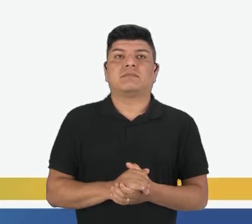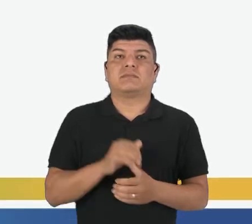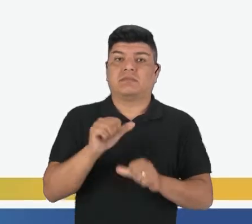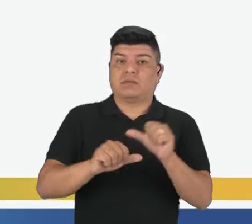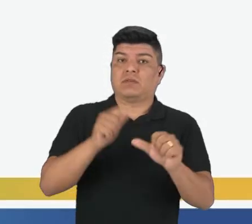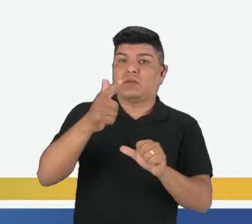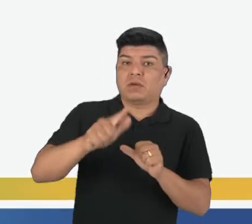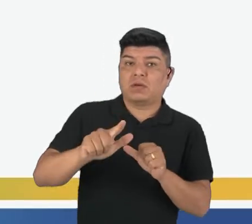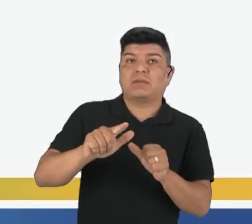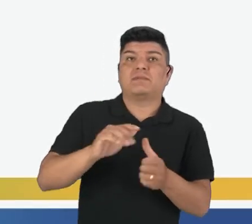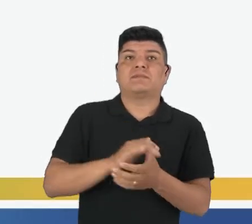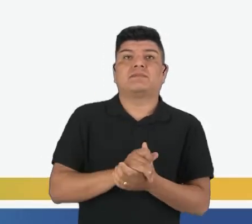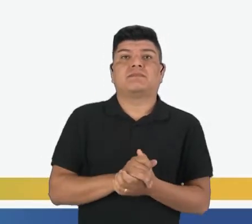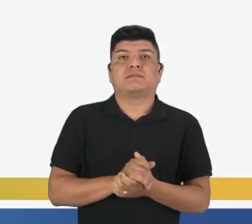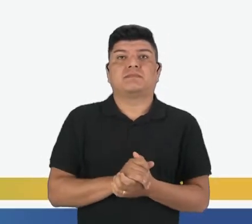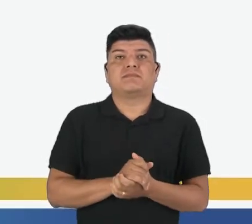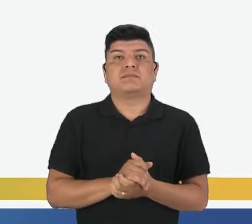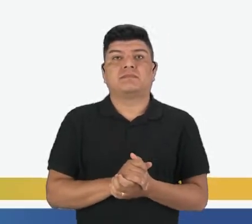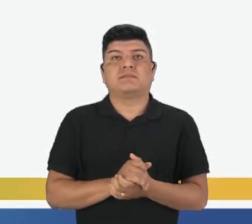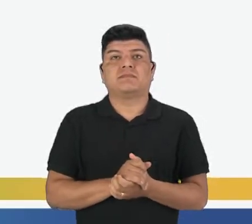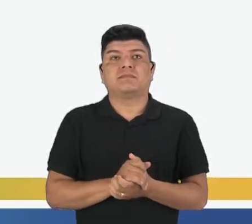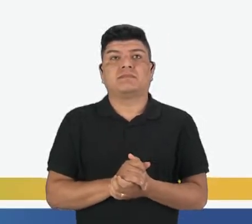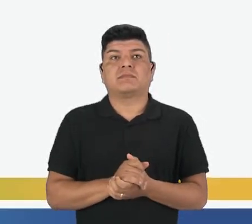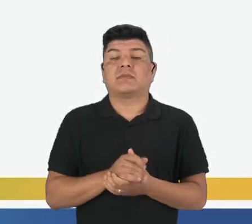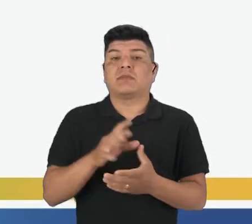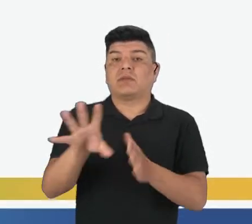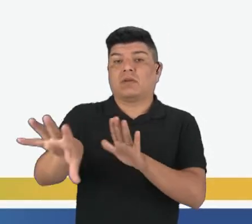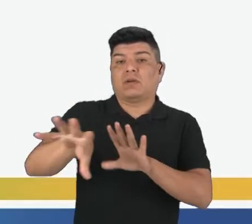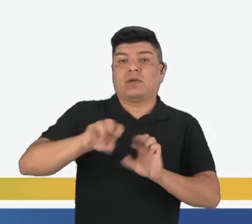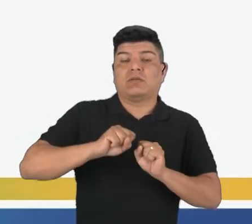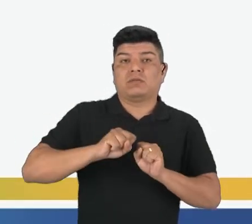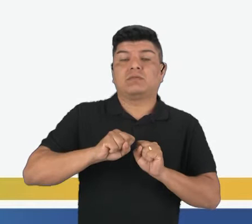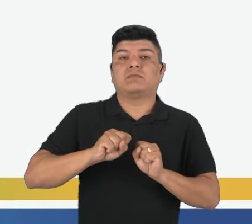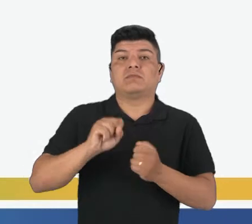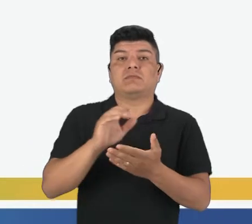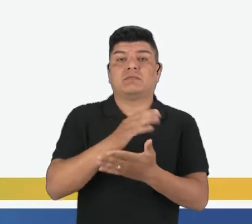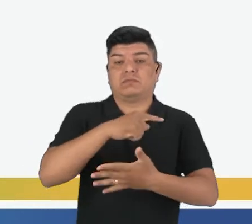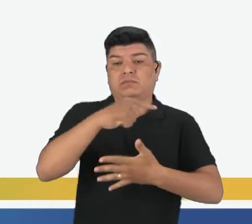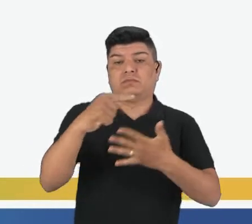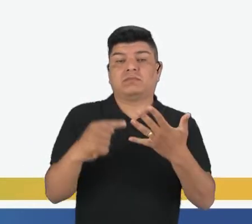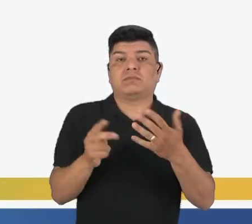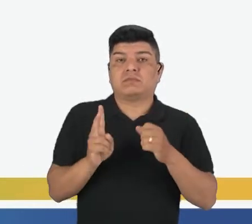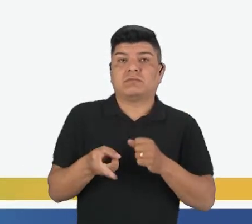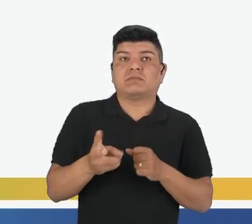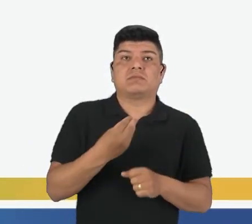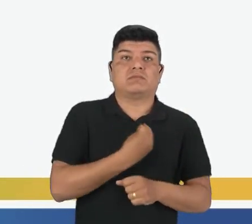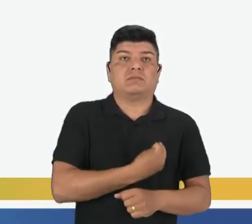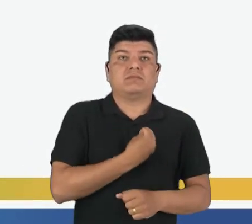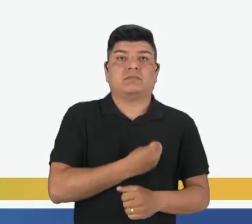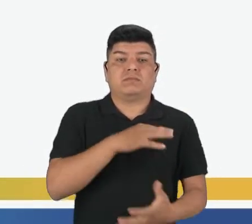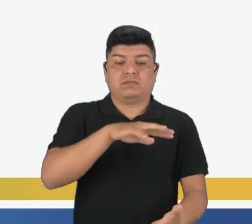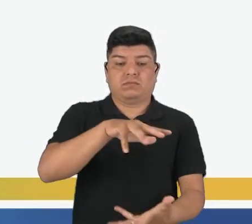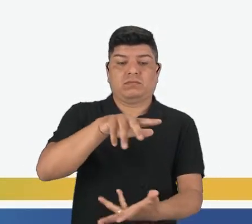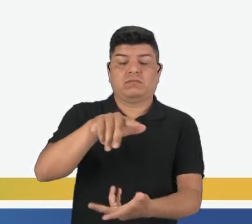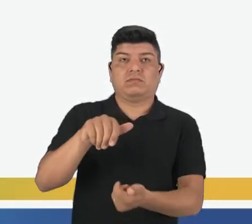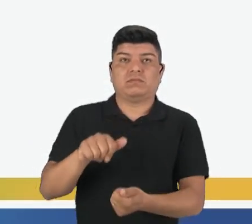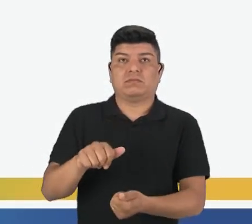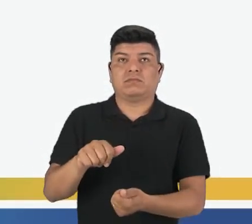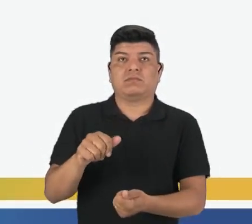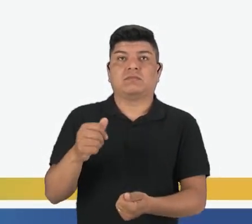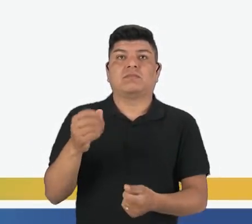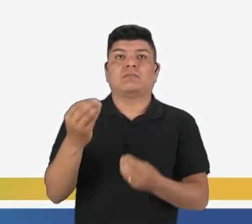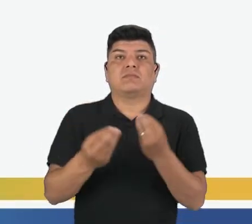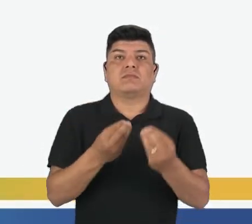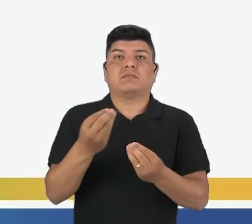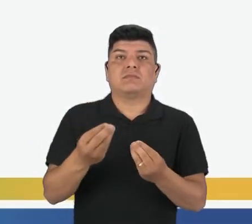As fontes de energias renováveis são extraídas de elementos que continuarão presentes no planeta, como na